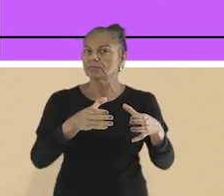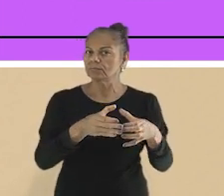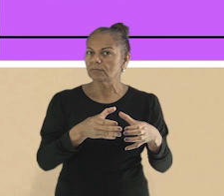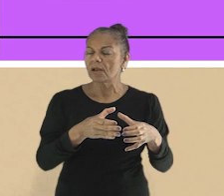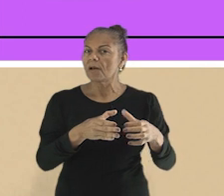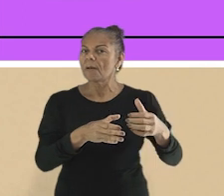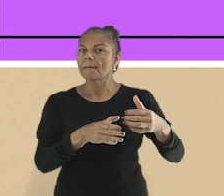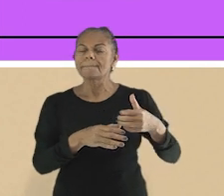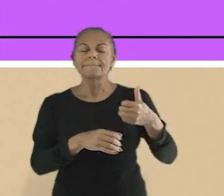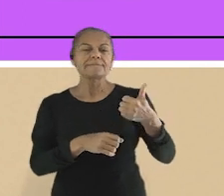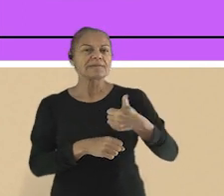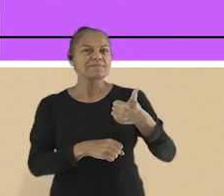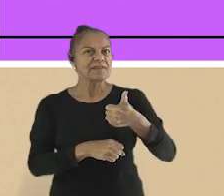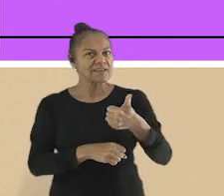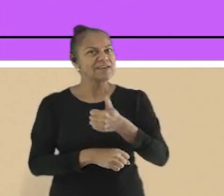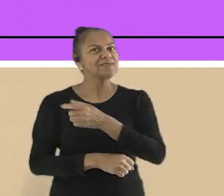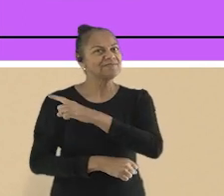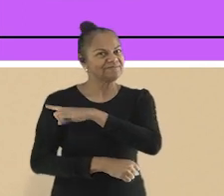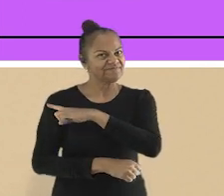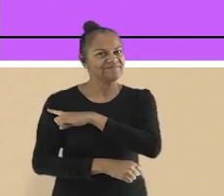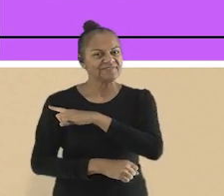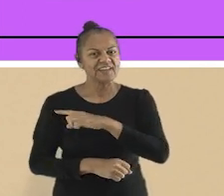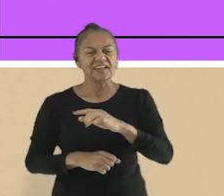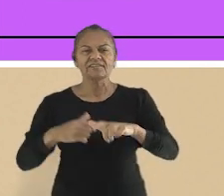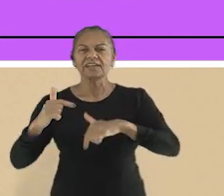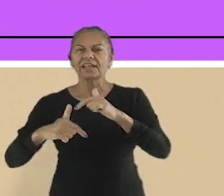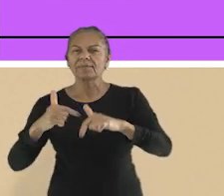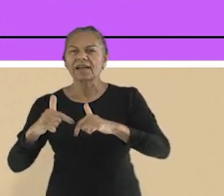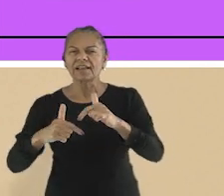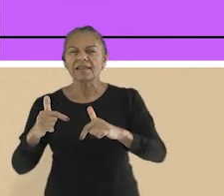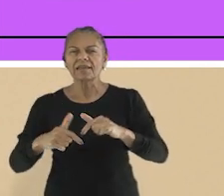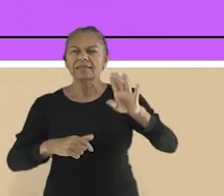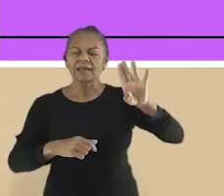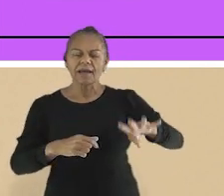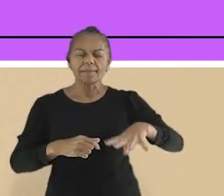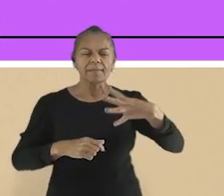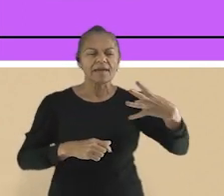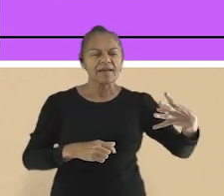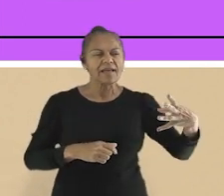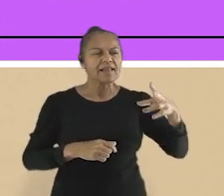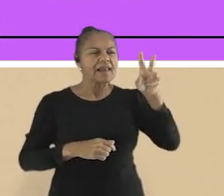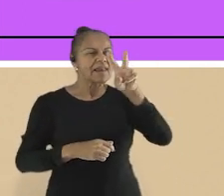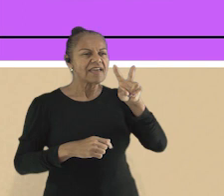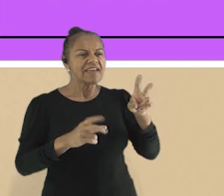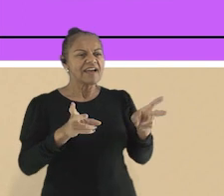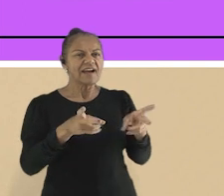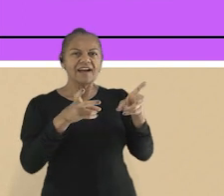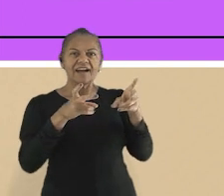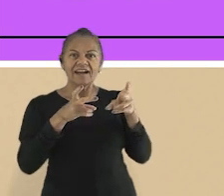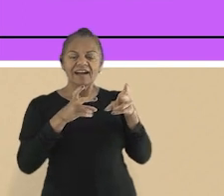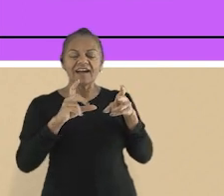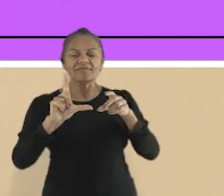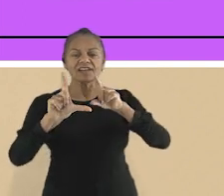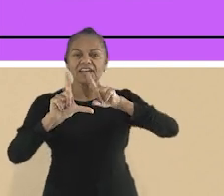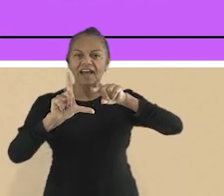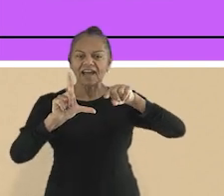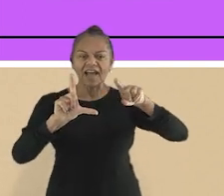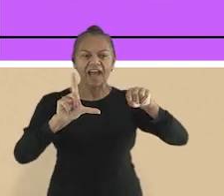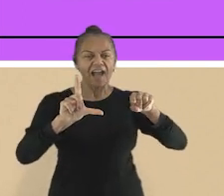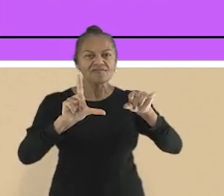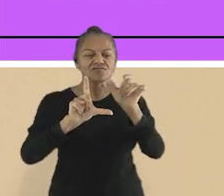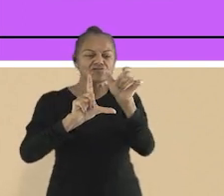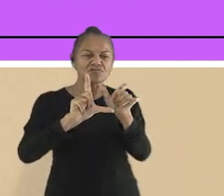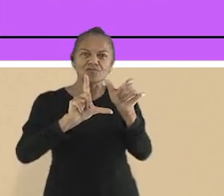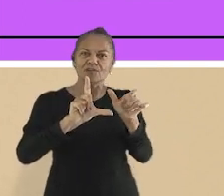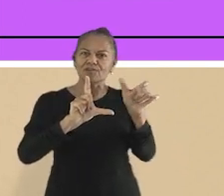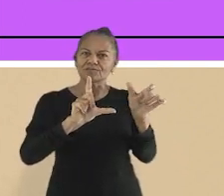do Fundamental. Trabalha a habilidade de ler dados expressos em tabelas e em gráficos de coluna simples. A